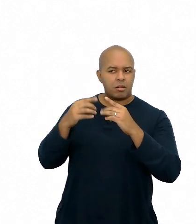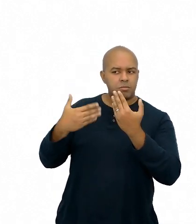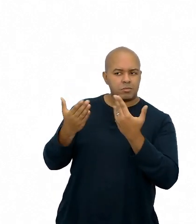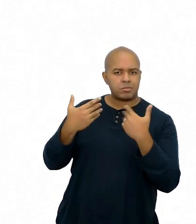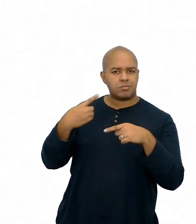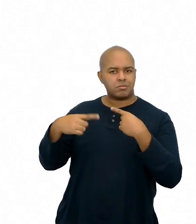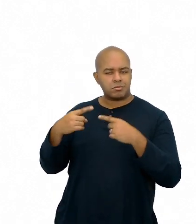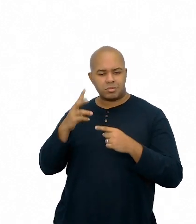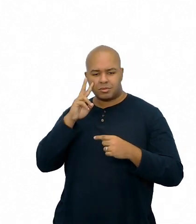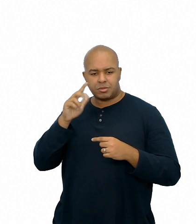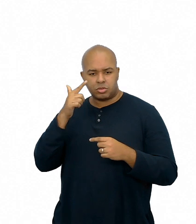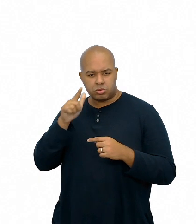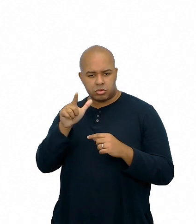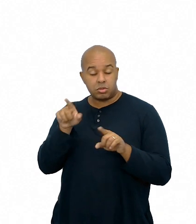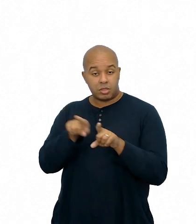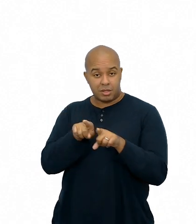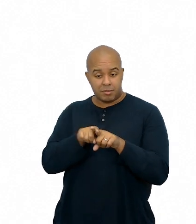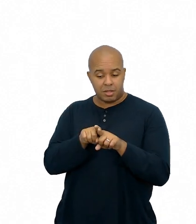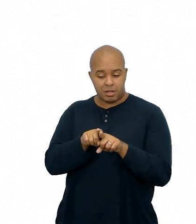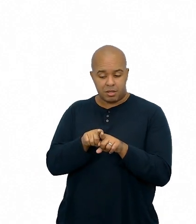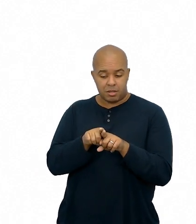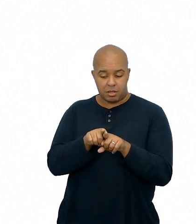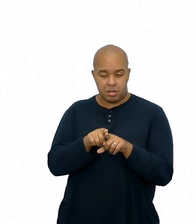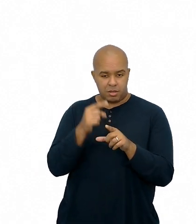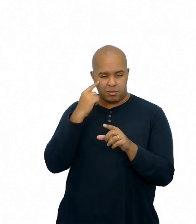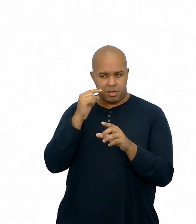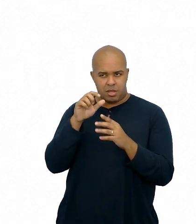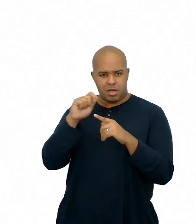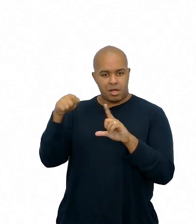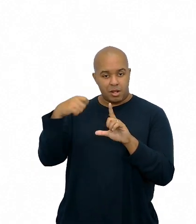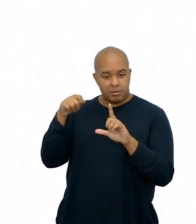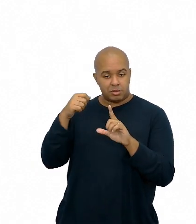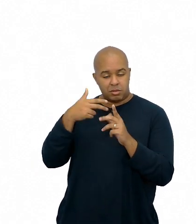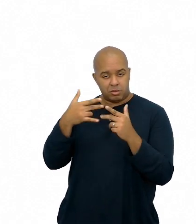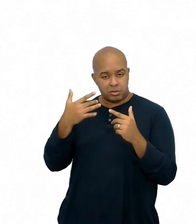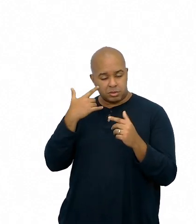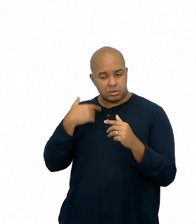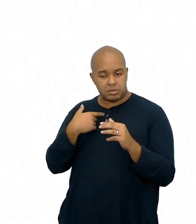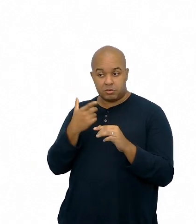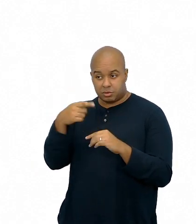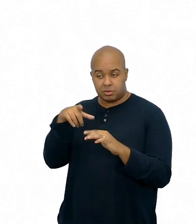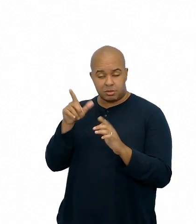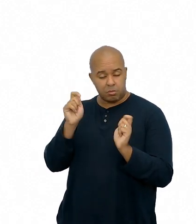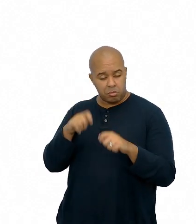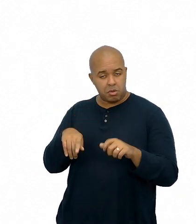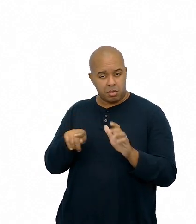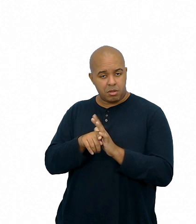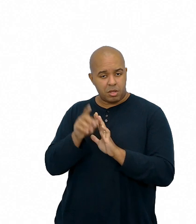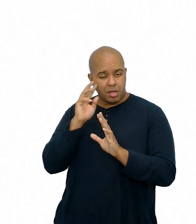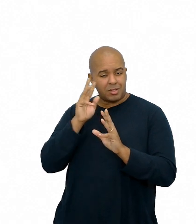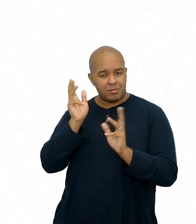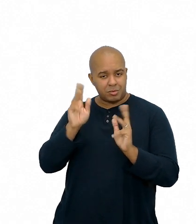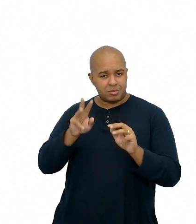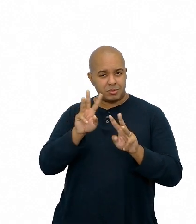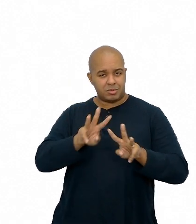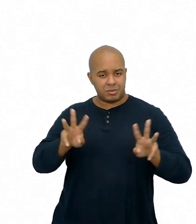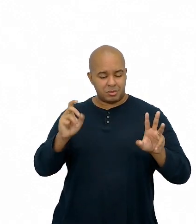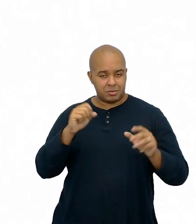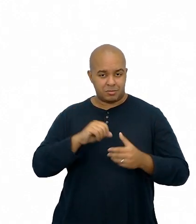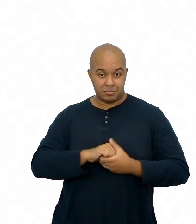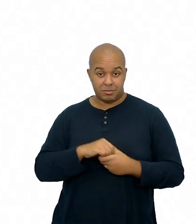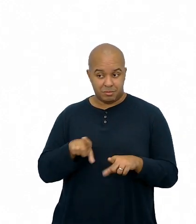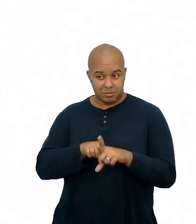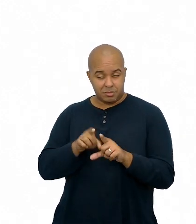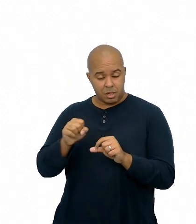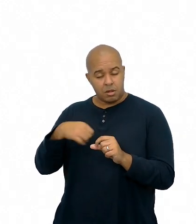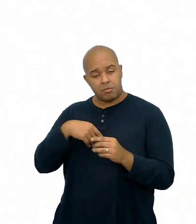discutindo, revendo até mesmo a gravação, gente, né? Que vocês tenham essa possibilidade e